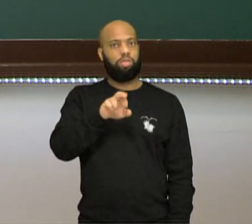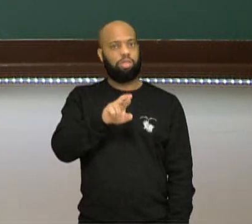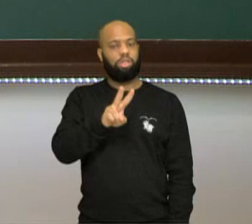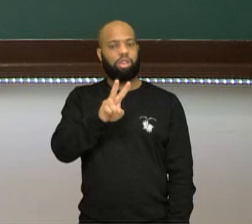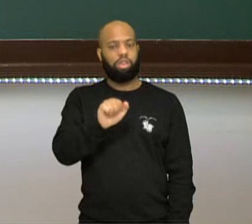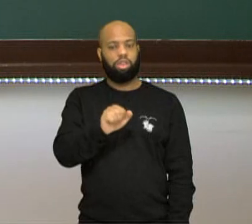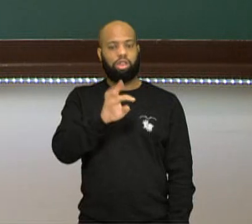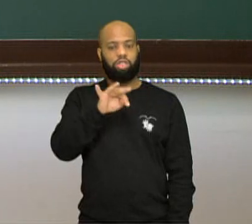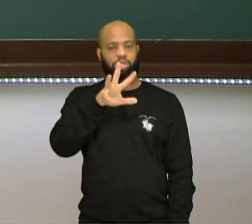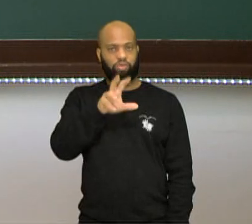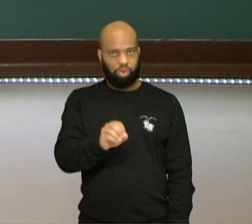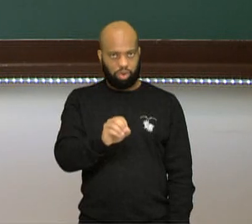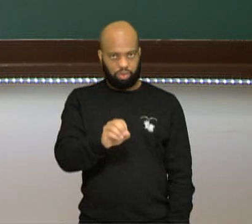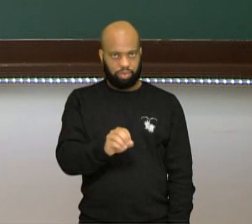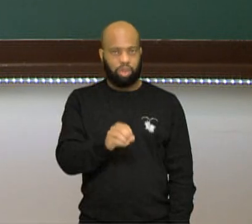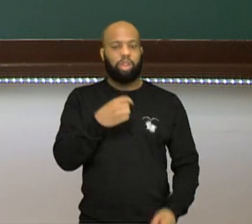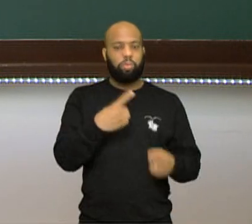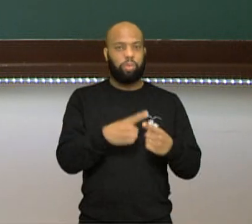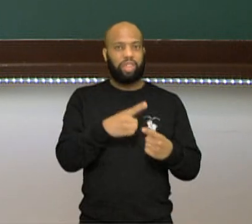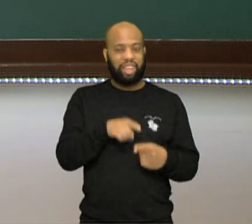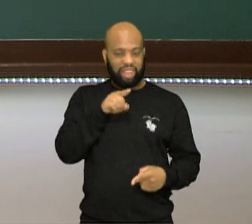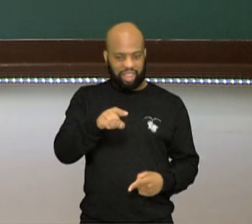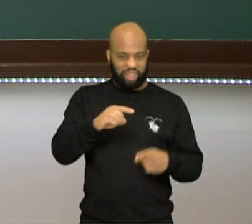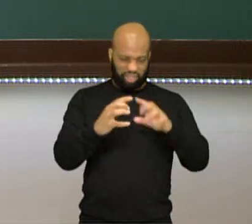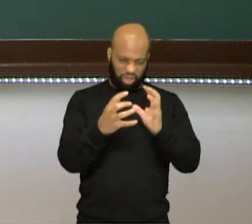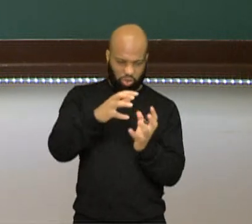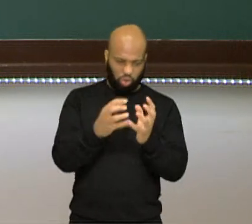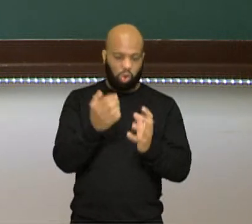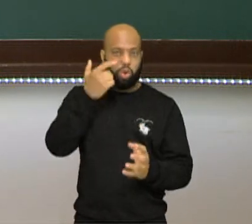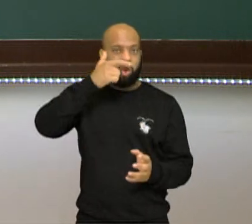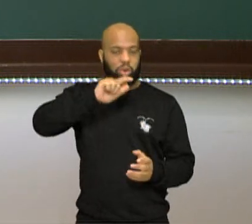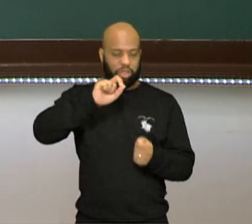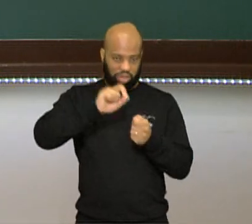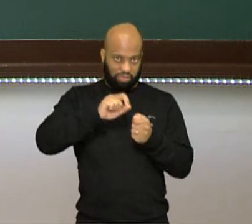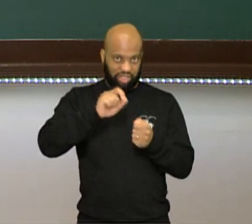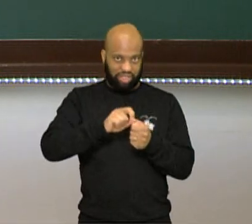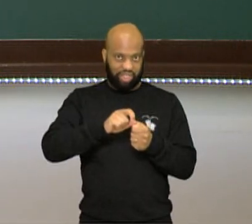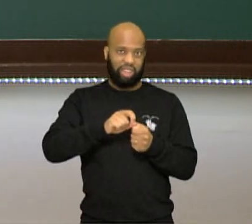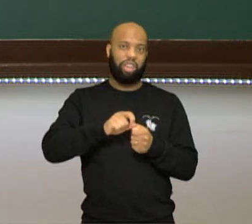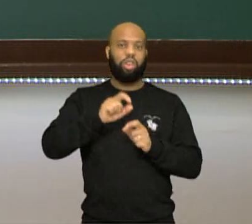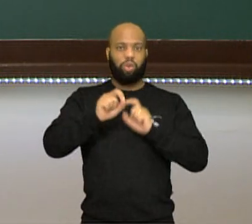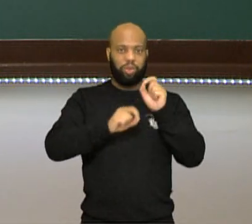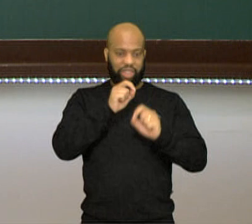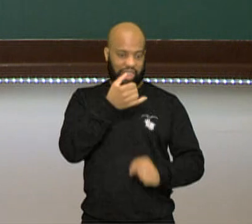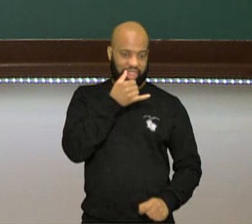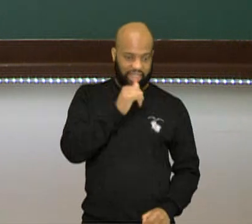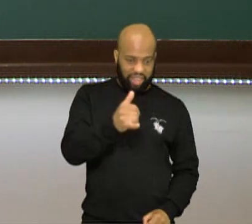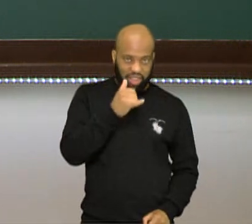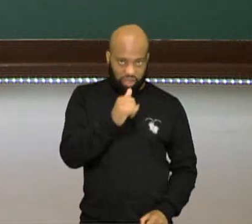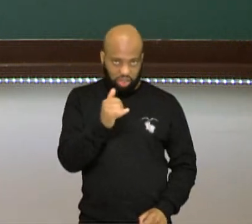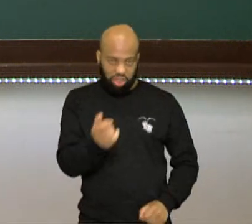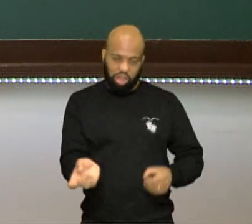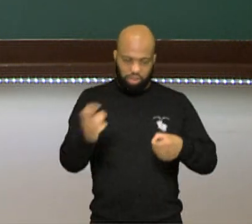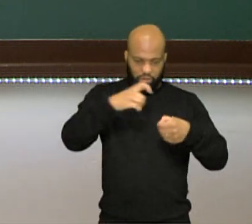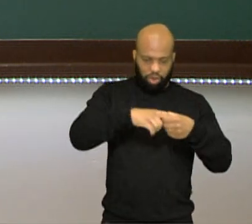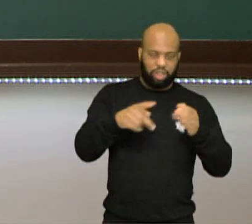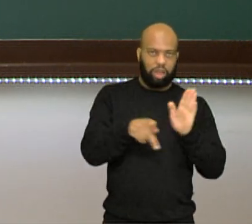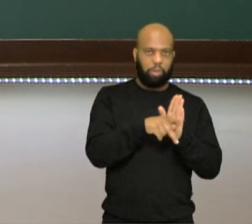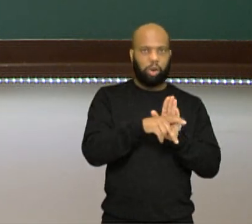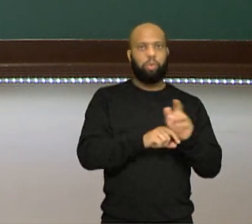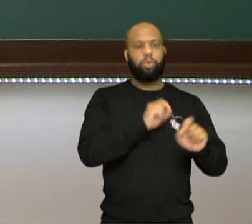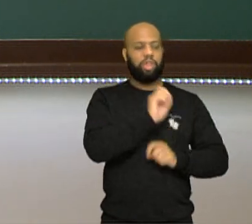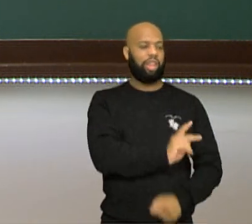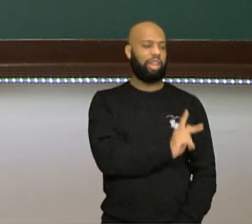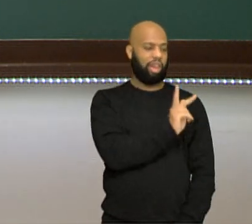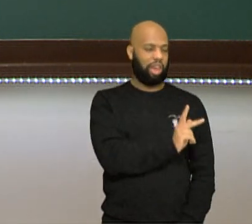o corpo novamente, transformando em energia cinética a devolução dessa força, dessa energia que você gastou para pressionar o